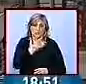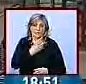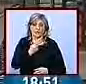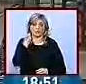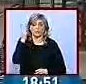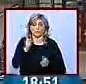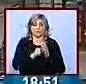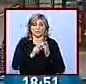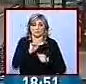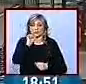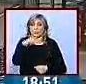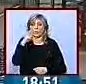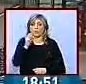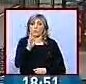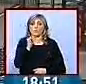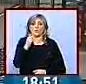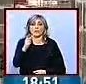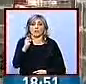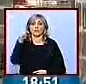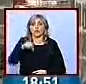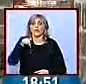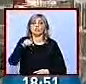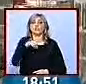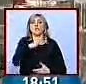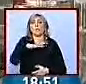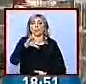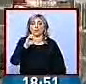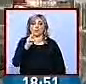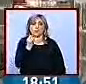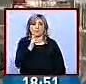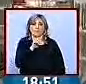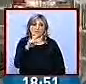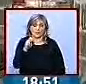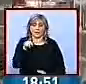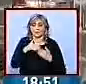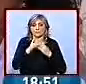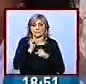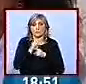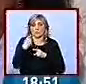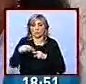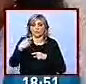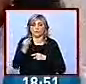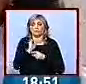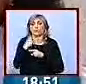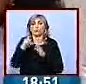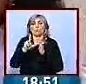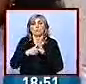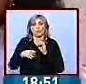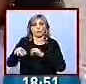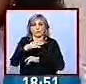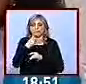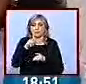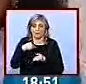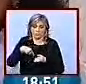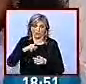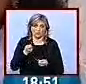Unidos, outro na Coreia do Sul e este na Covilhã. Esta semana vai haver outro kick-off de outro projeto europeu em que somos